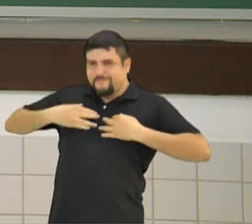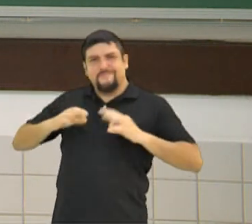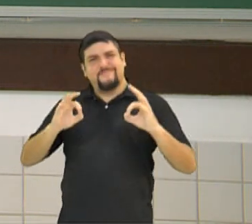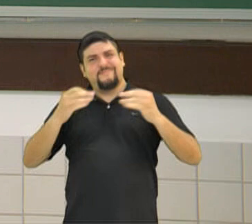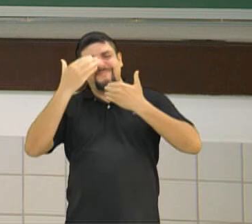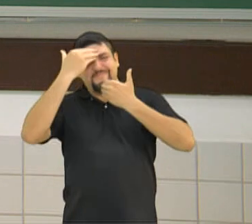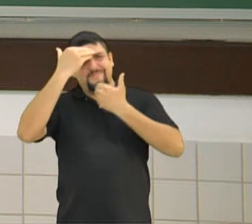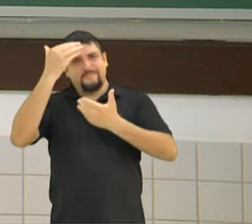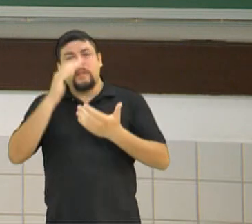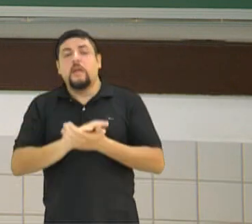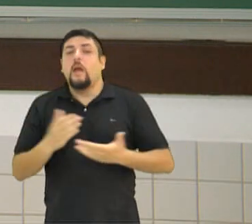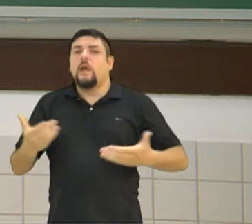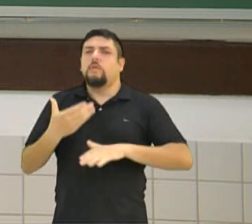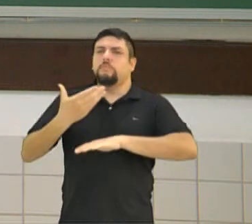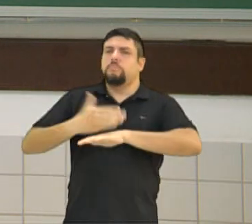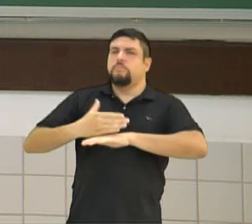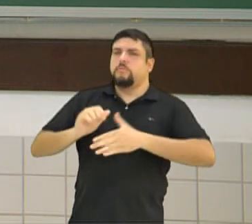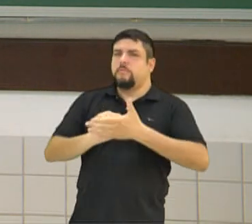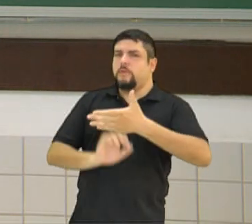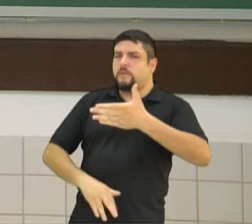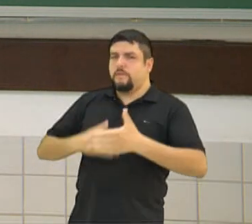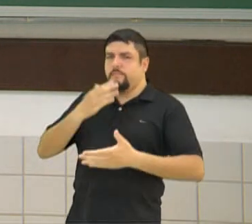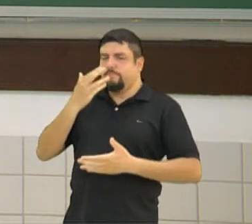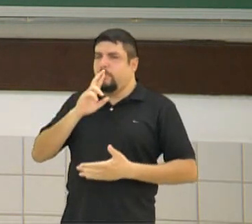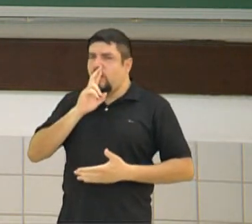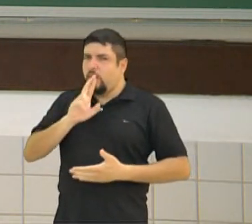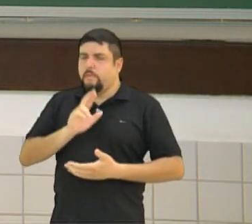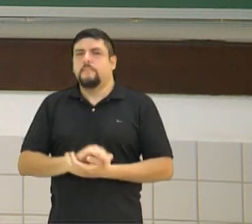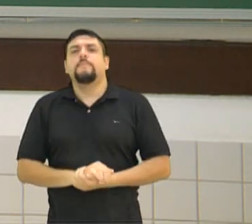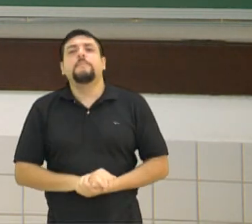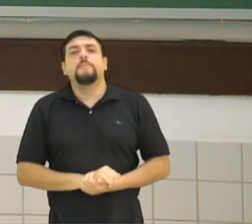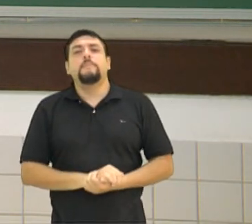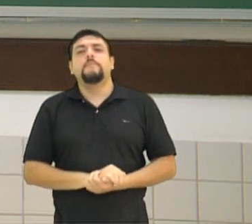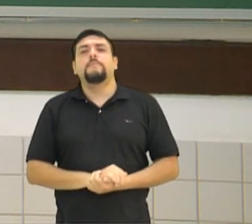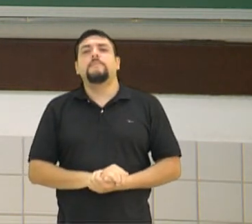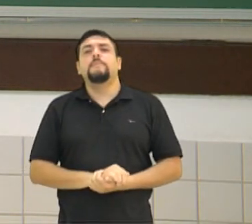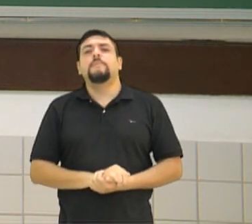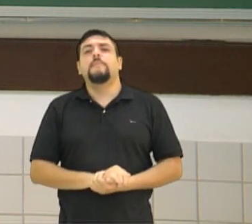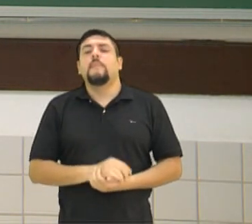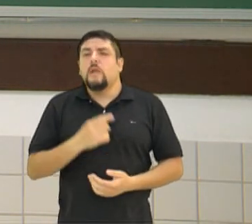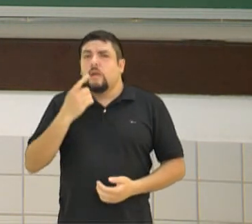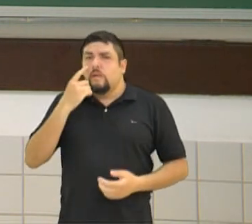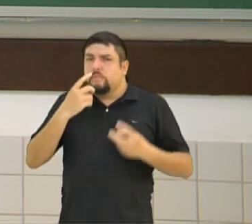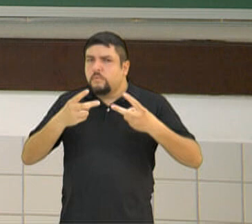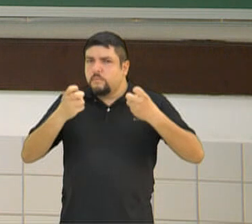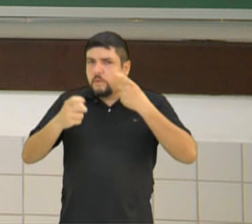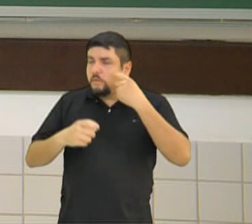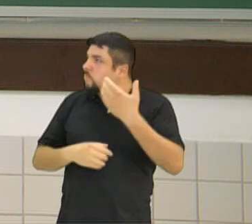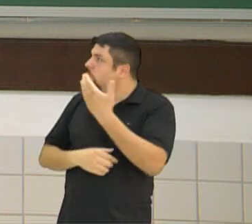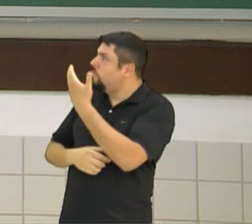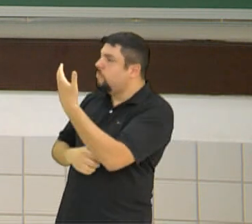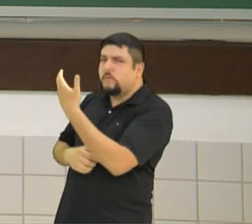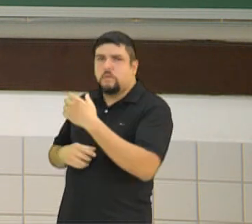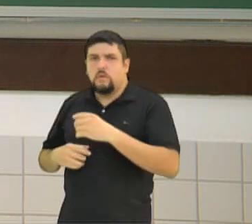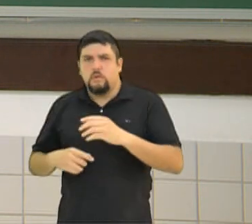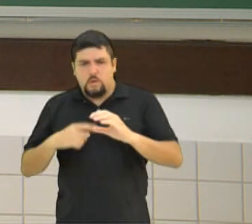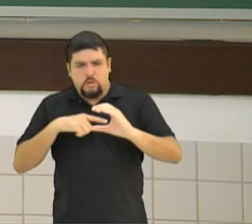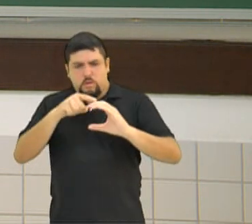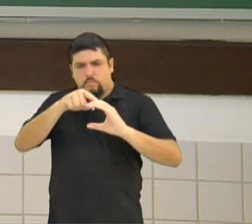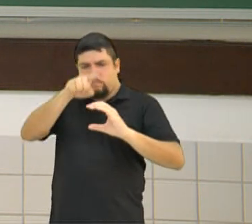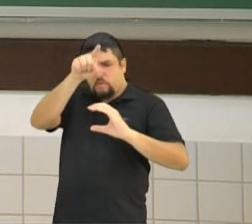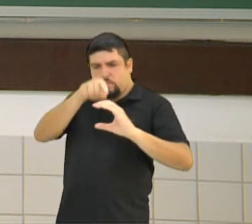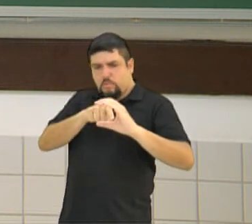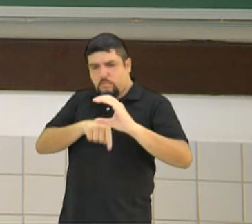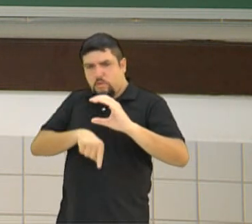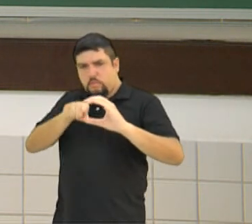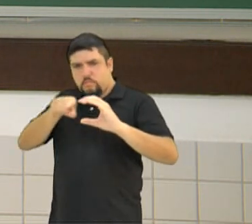mais esse exercício para finalizar nossa aula, galera. Olha só. Esse composto aqui existe ou não existe?